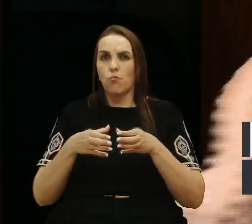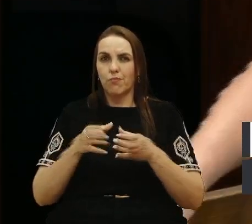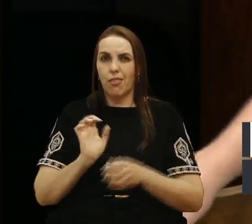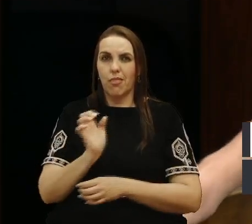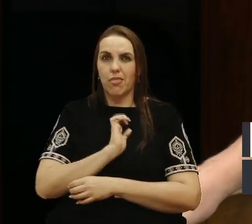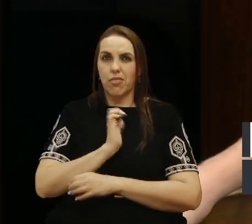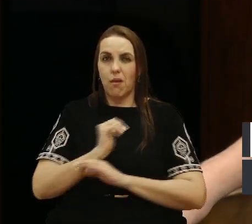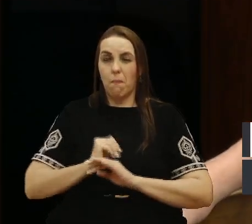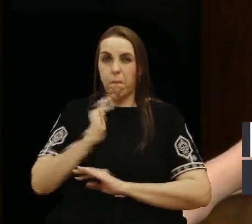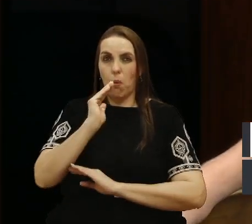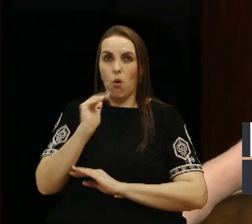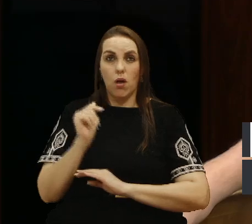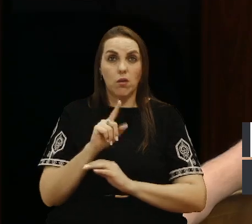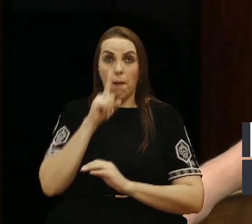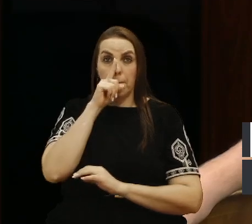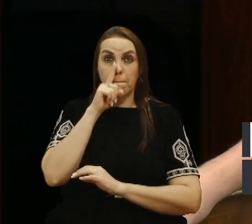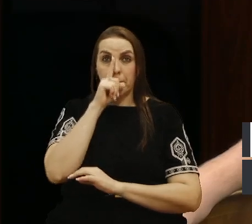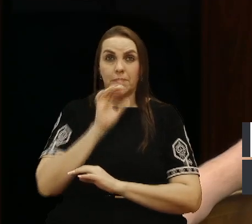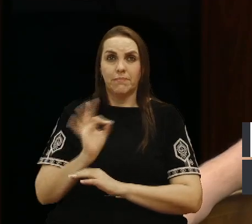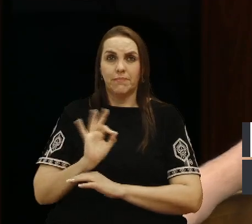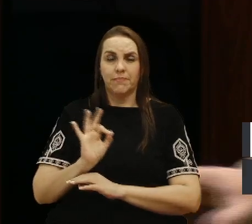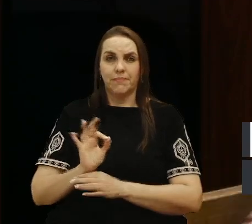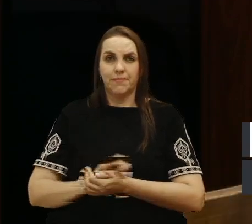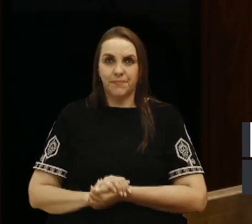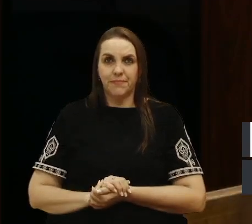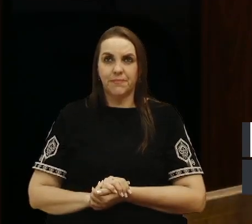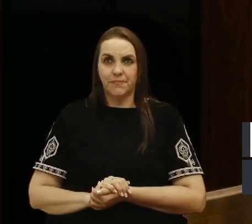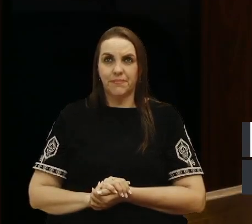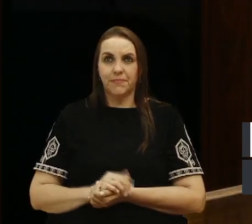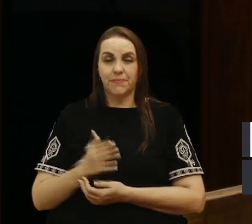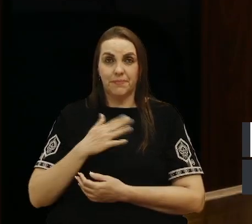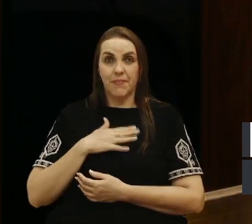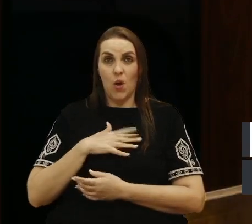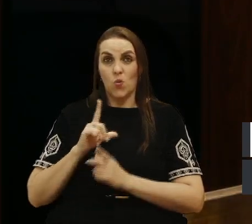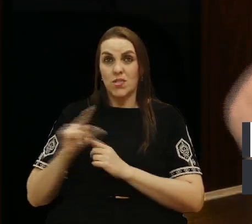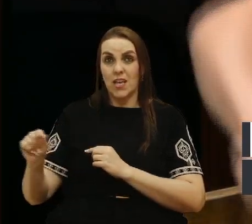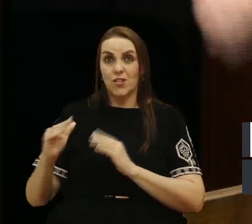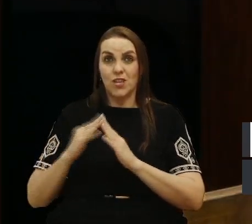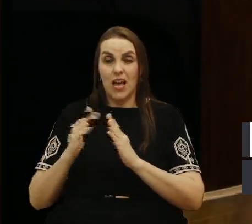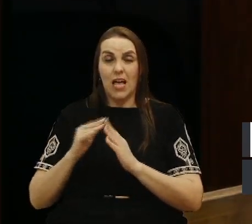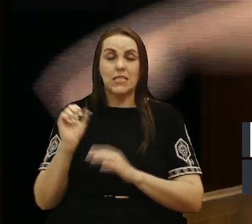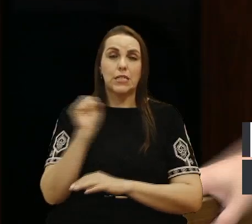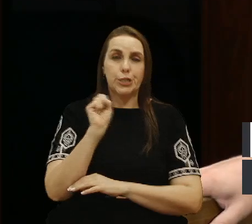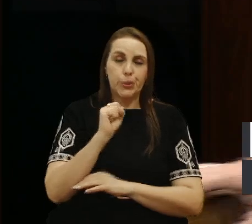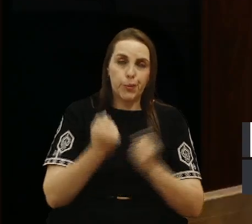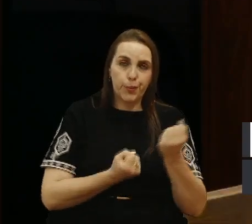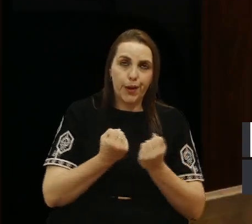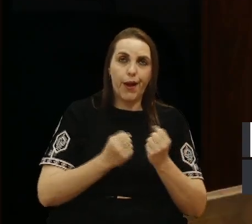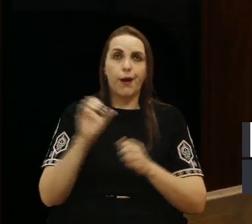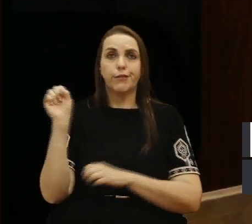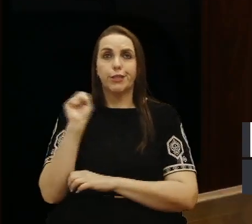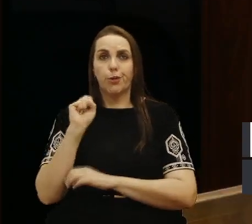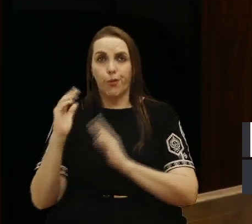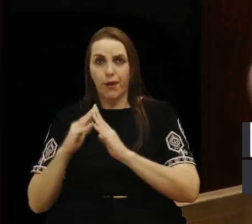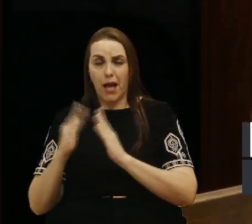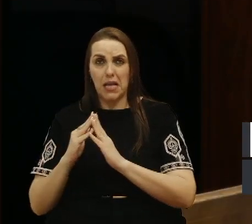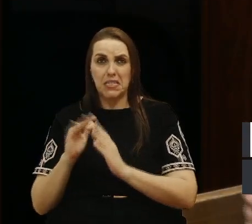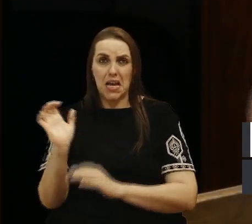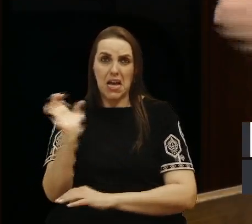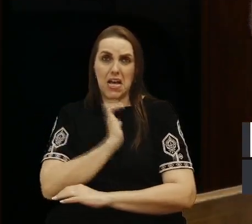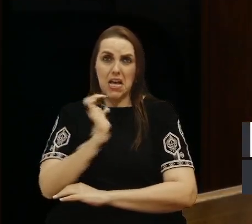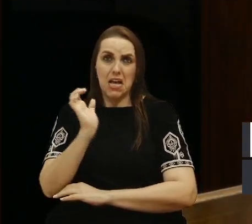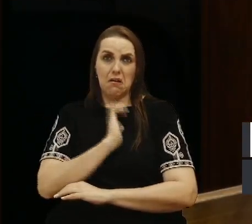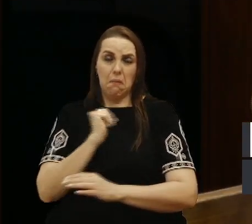correr risco, vereador Cristiano Becker. Eu saio de casa, tenho que fazer seguro do carro, tenho que fazer seguro da casa. Os ricos